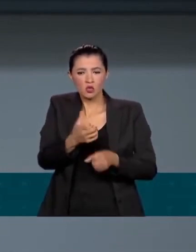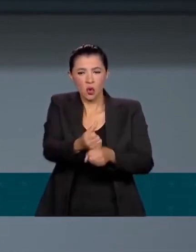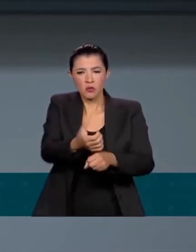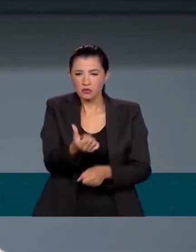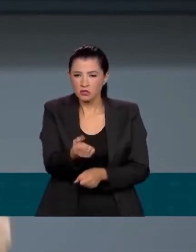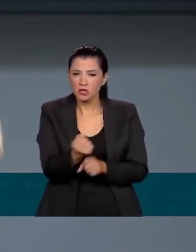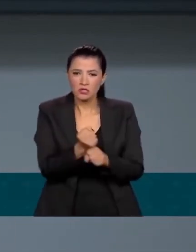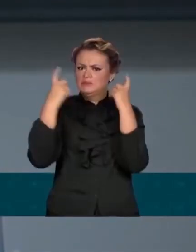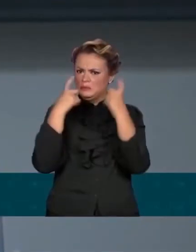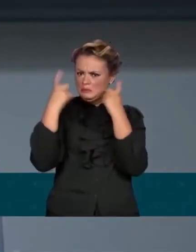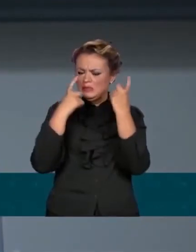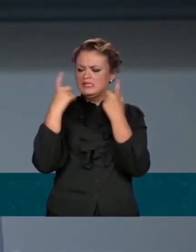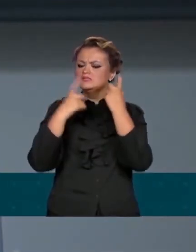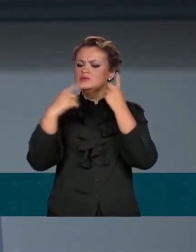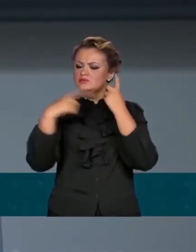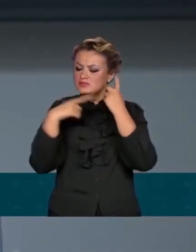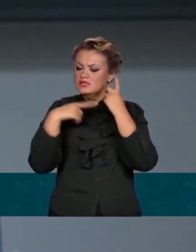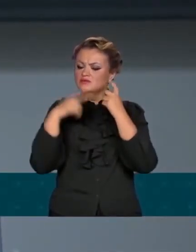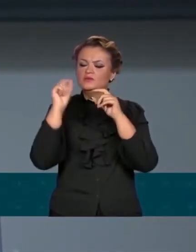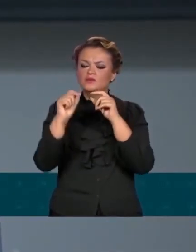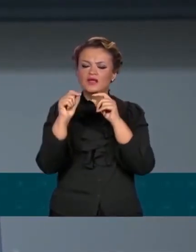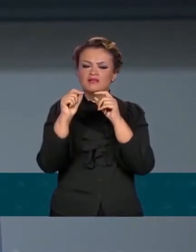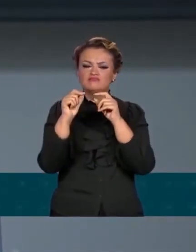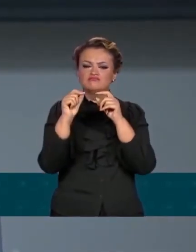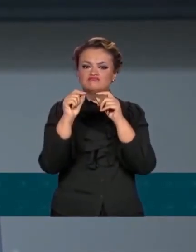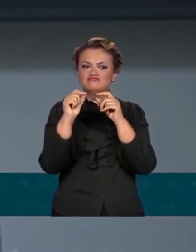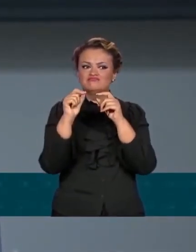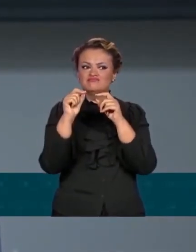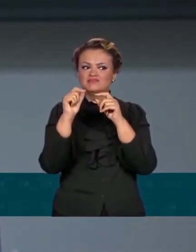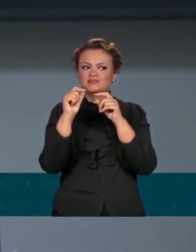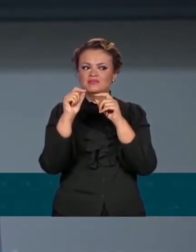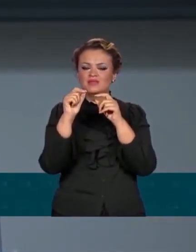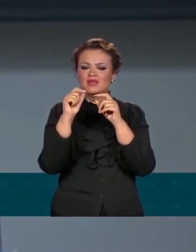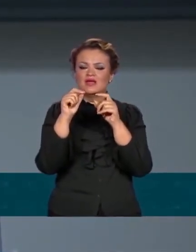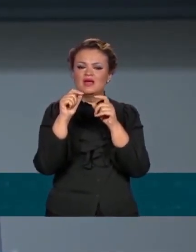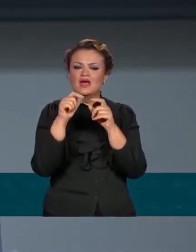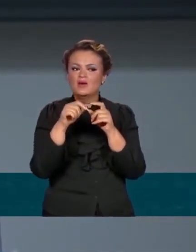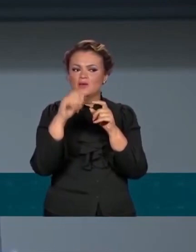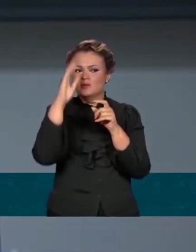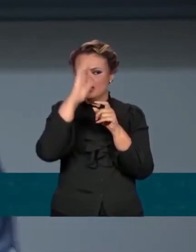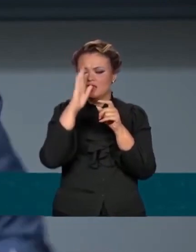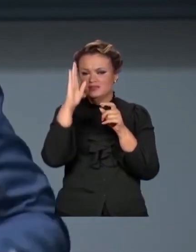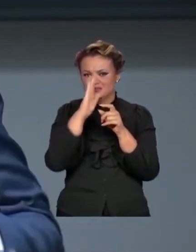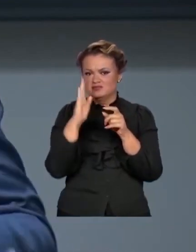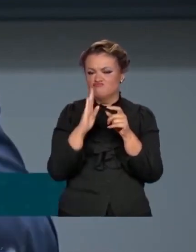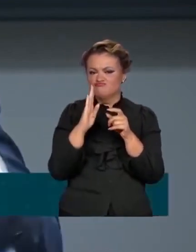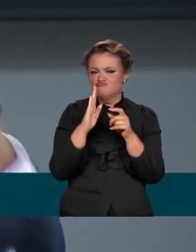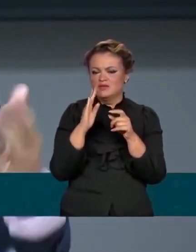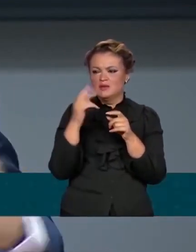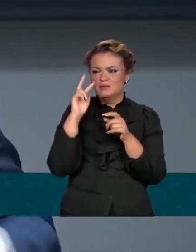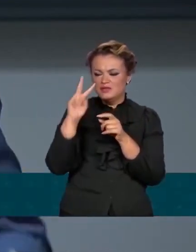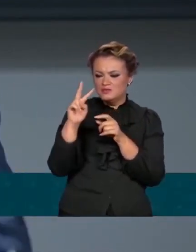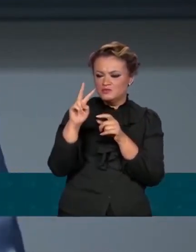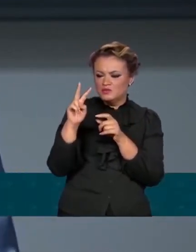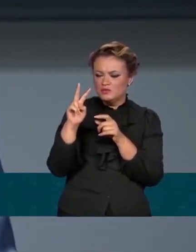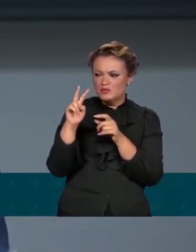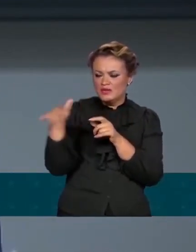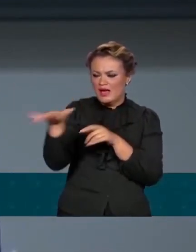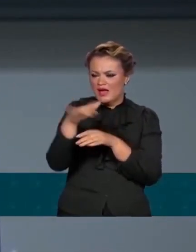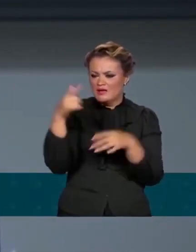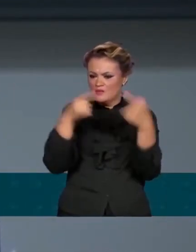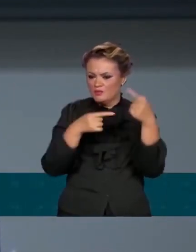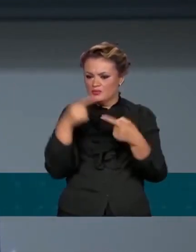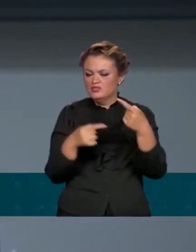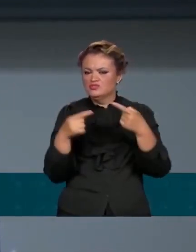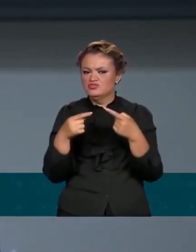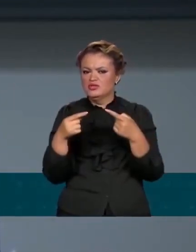meta de resultado primário. Nos próximos anos, se as contas estiverem dentro da meta, o crescimento de gastos terá um